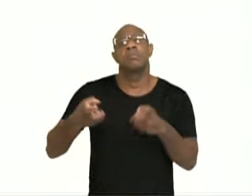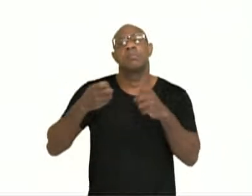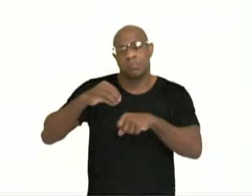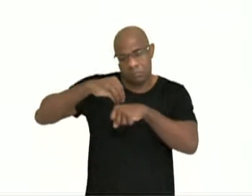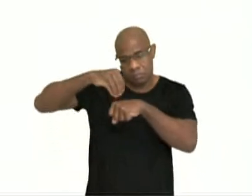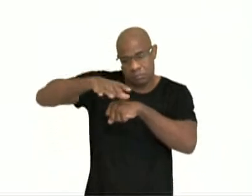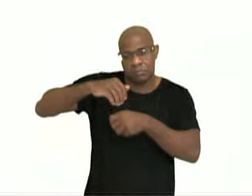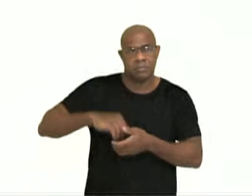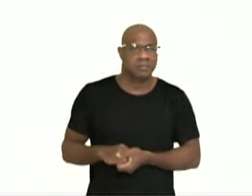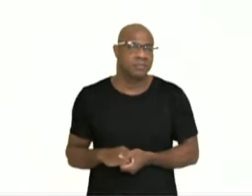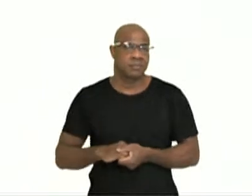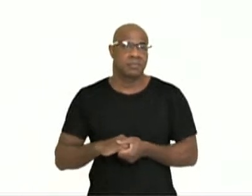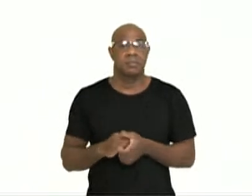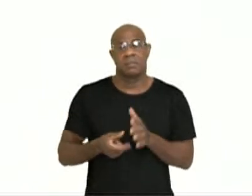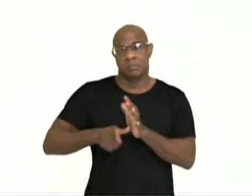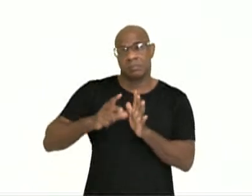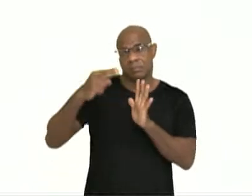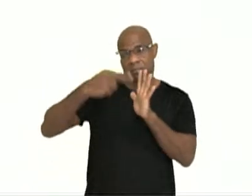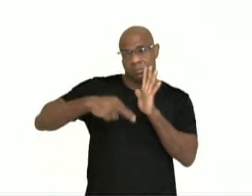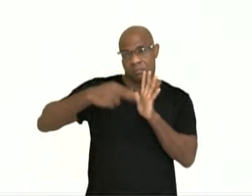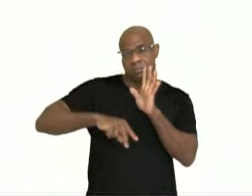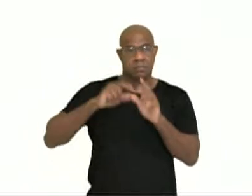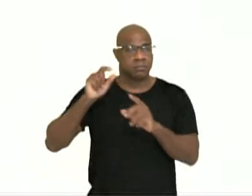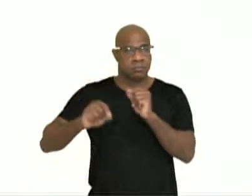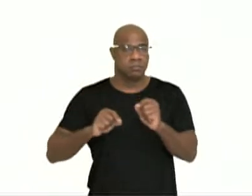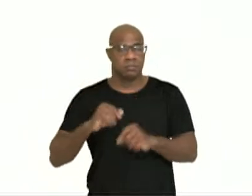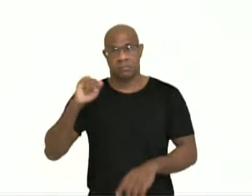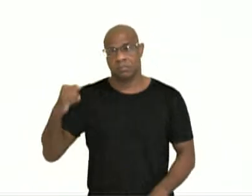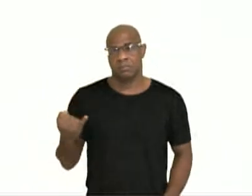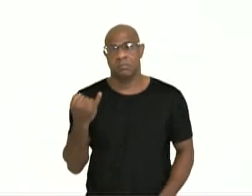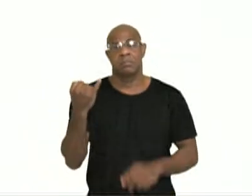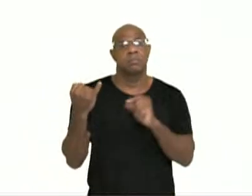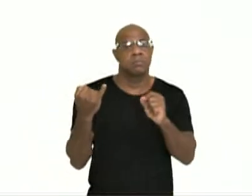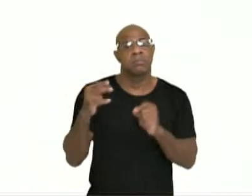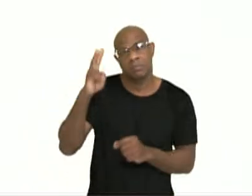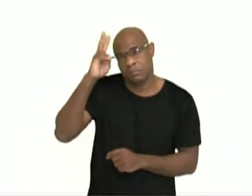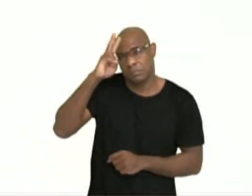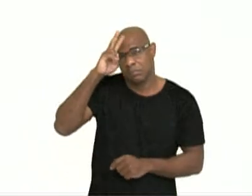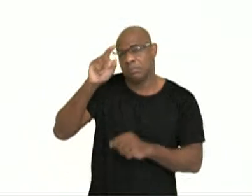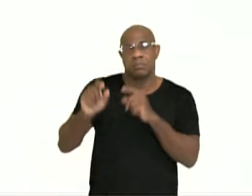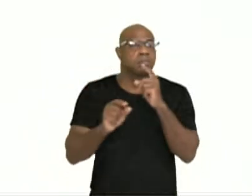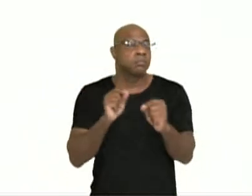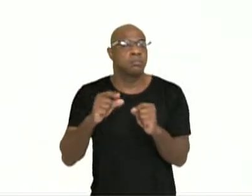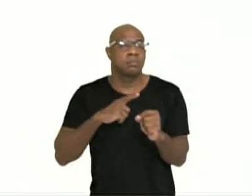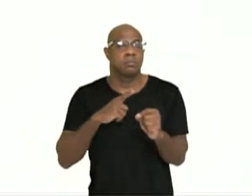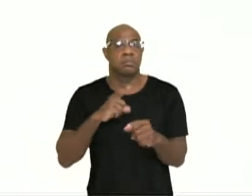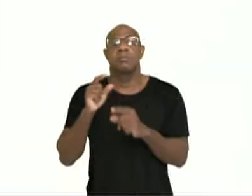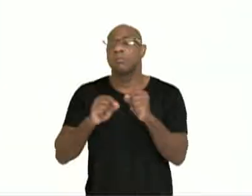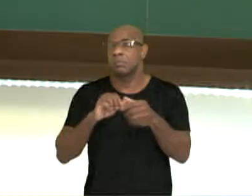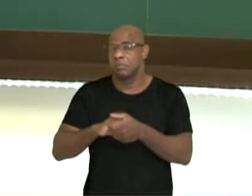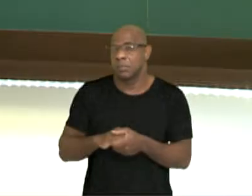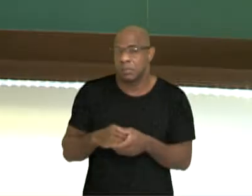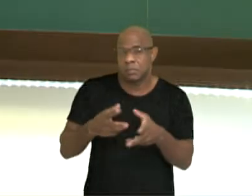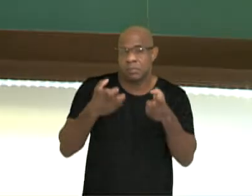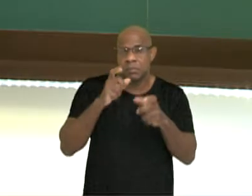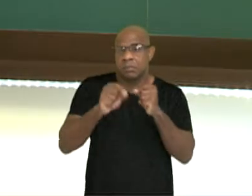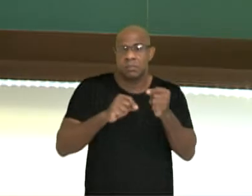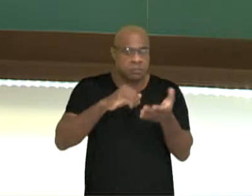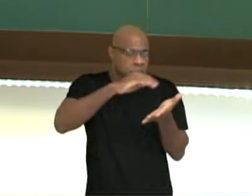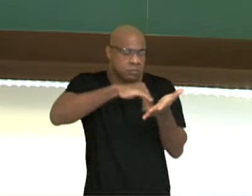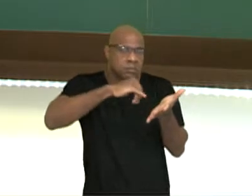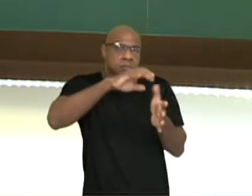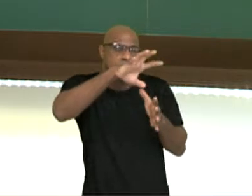aqui. Antes da leitura desta aula, é importante lembrar que para inferir, o que é inferir?